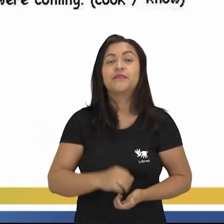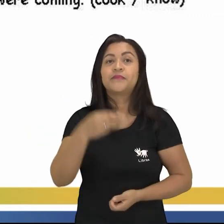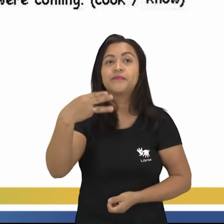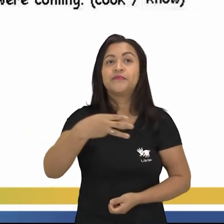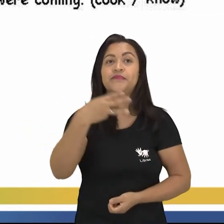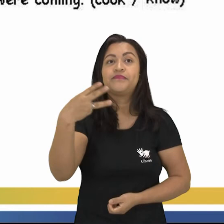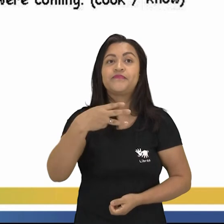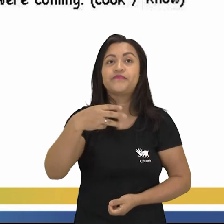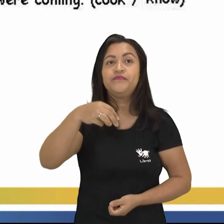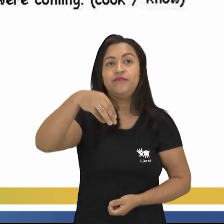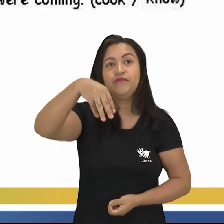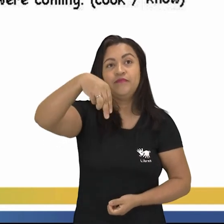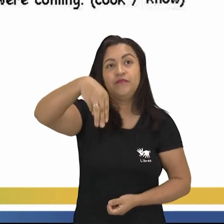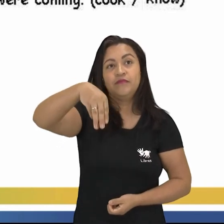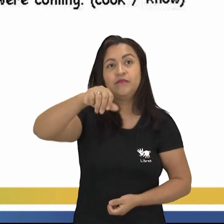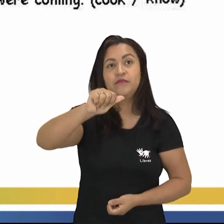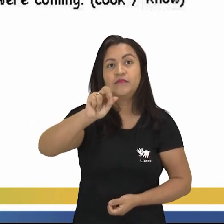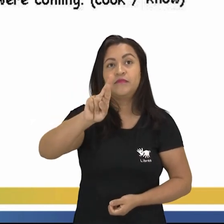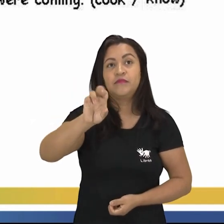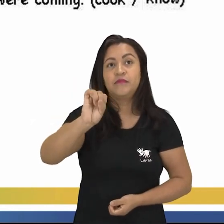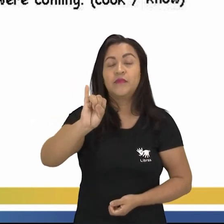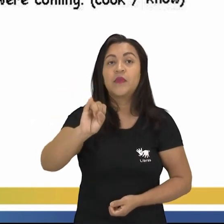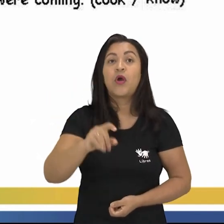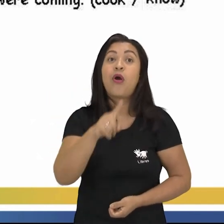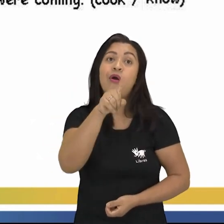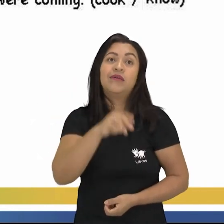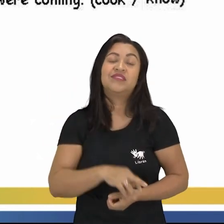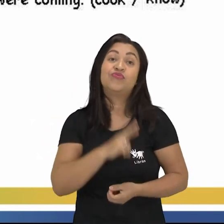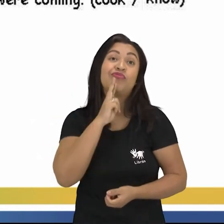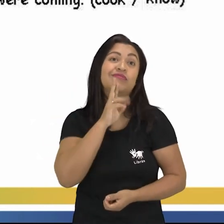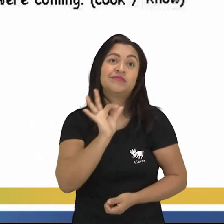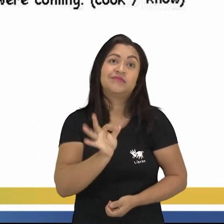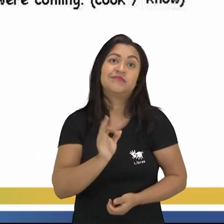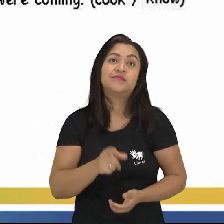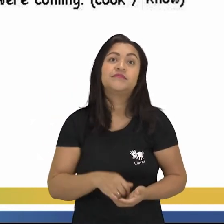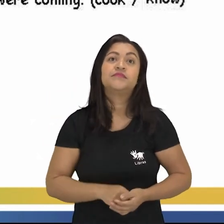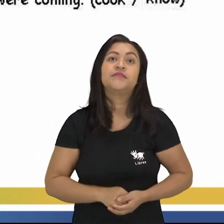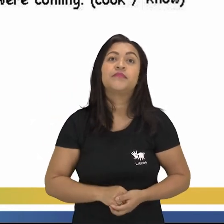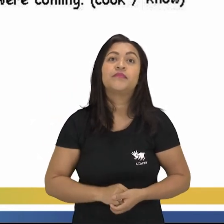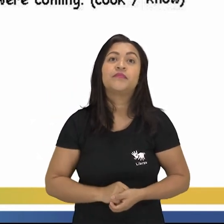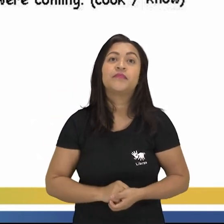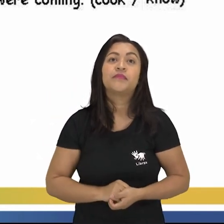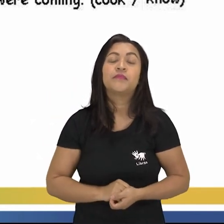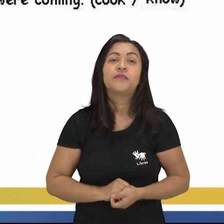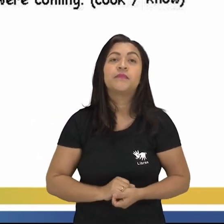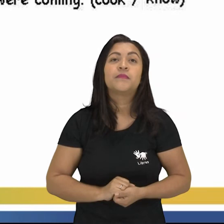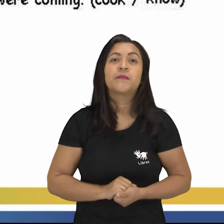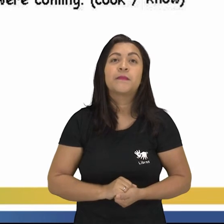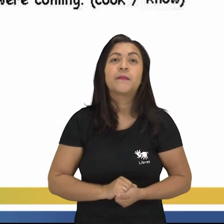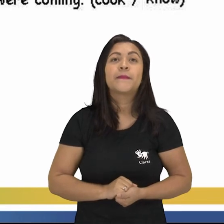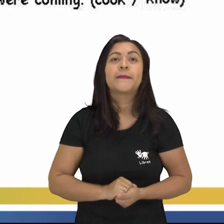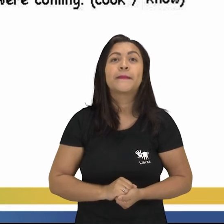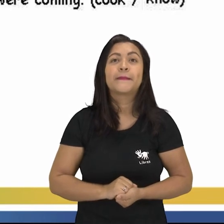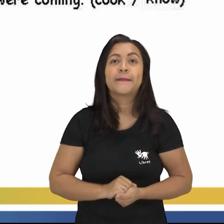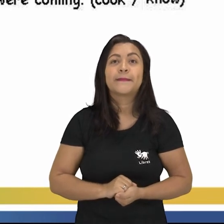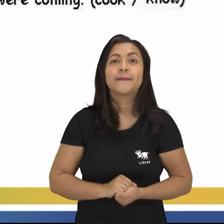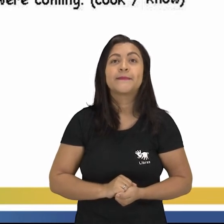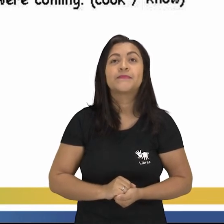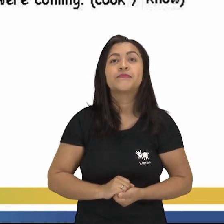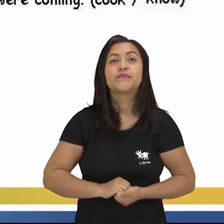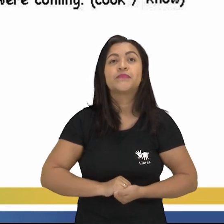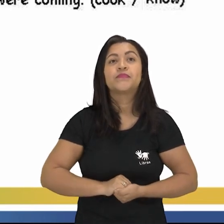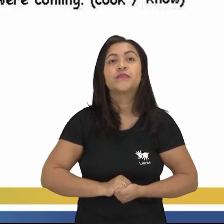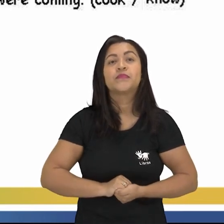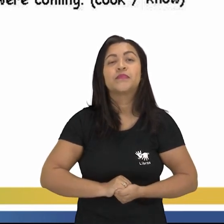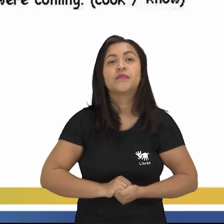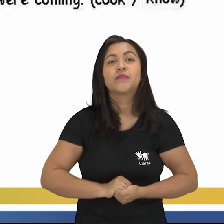3. Mary, aqui já está me dando o resultado. Então, essa clause aqui vai vir com would, have e o primeiro verbo